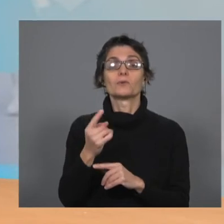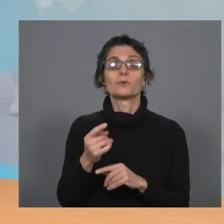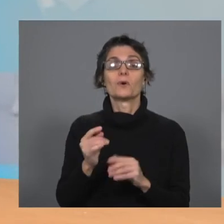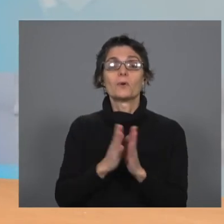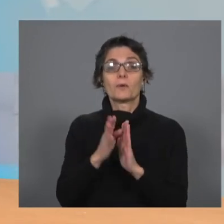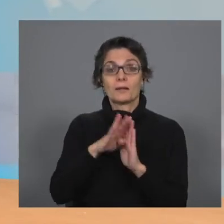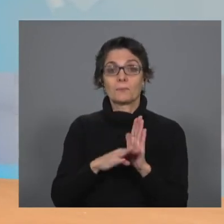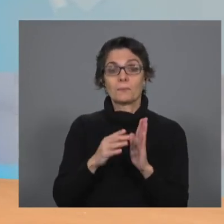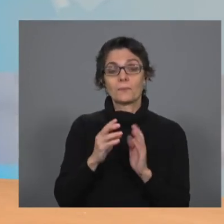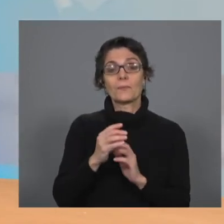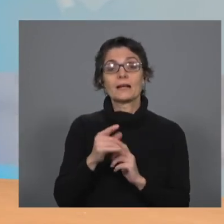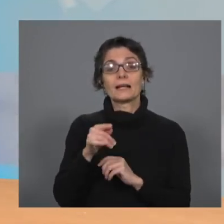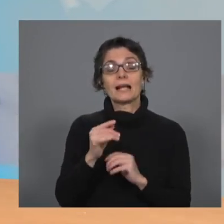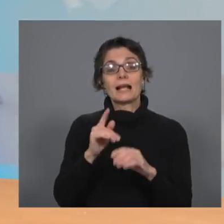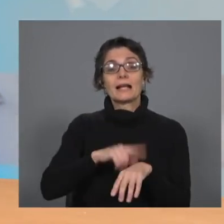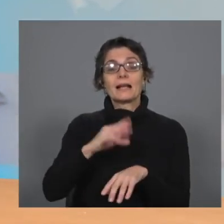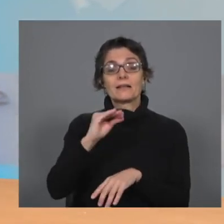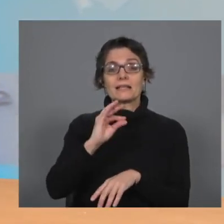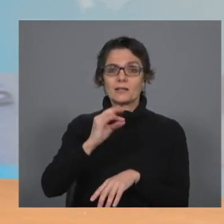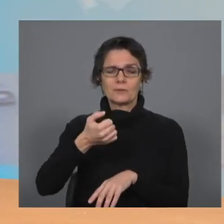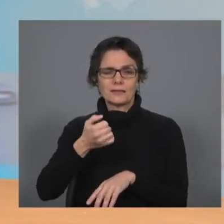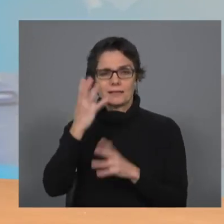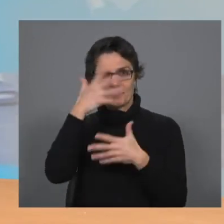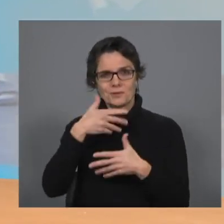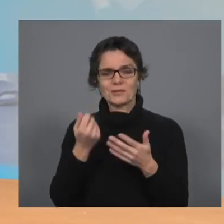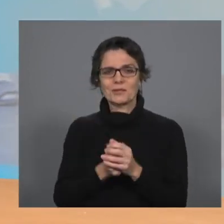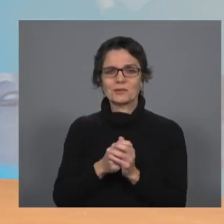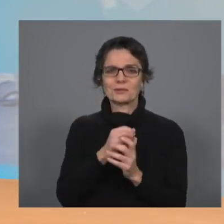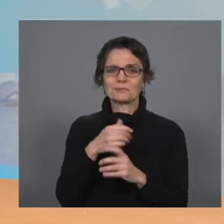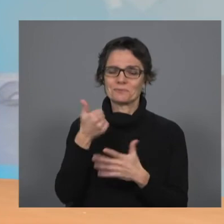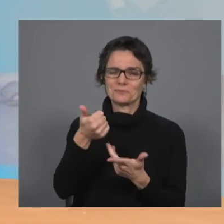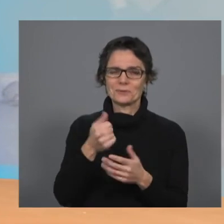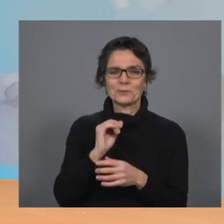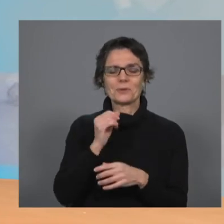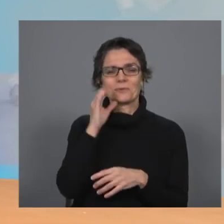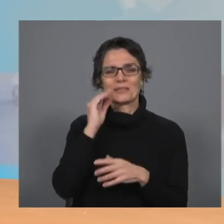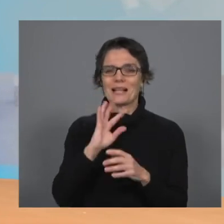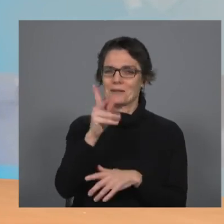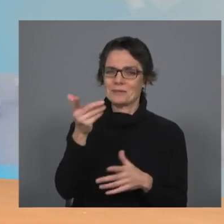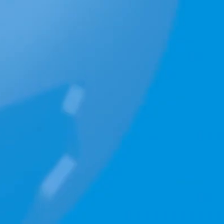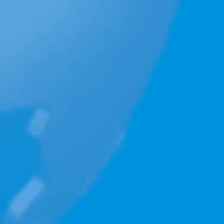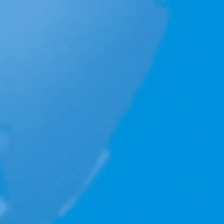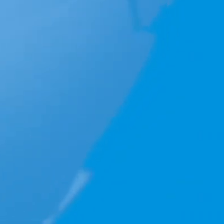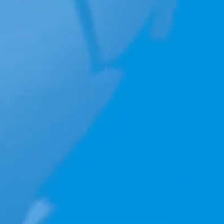Eclésia. É a partir das 22h45. Fique bem, boa tarde e até amanhã, se Deus quiser.